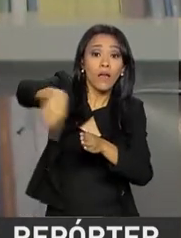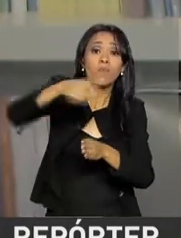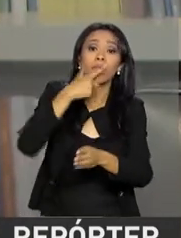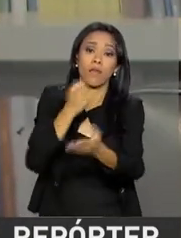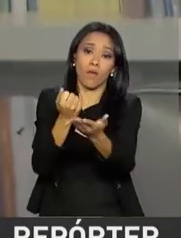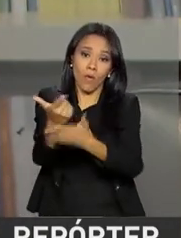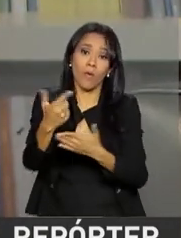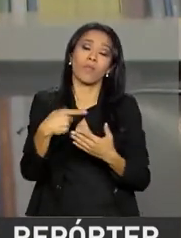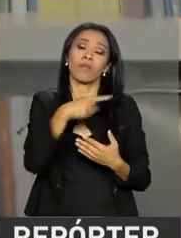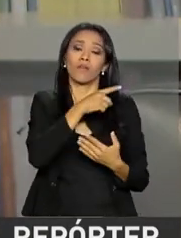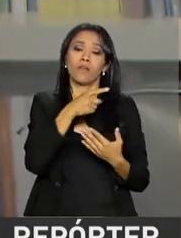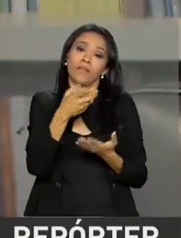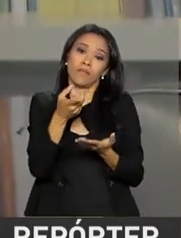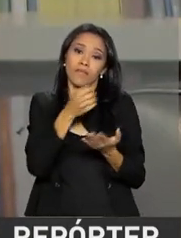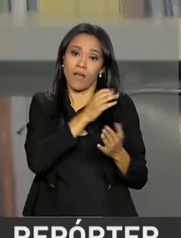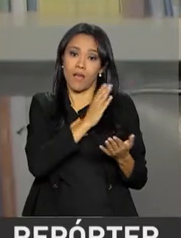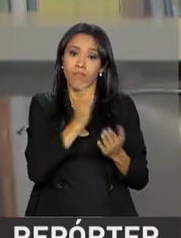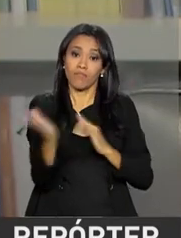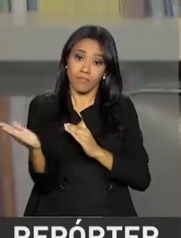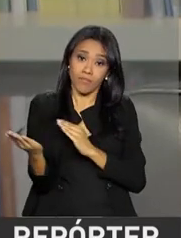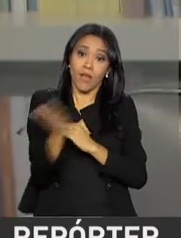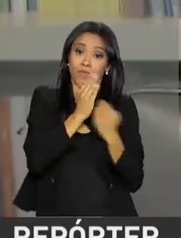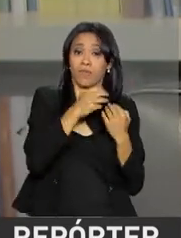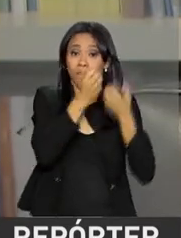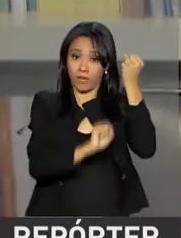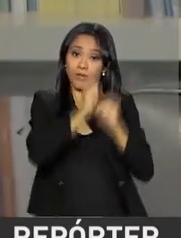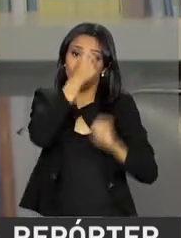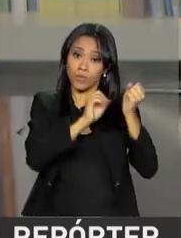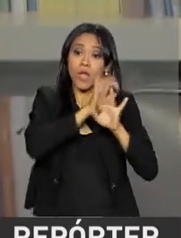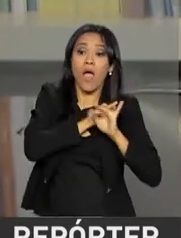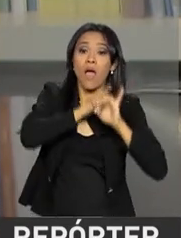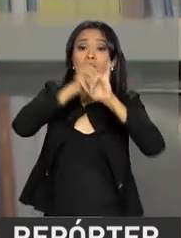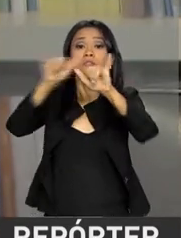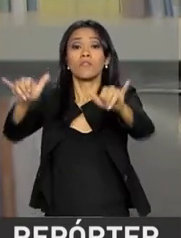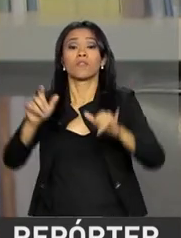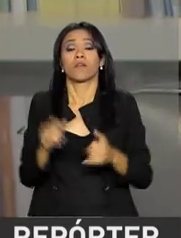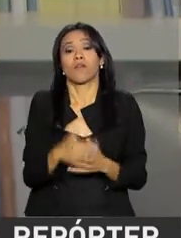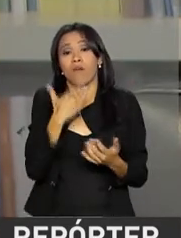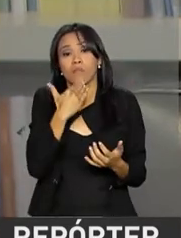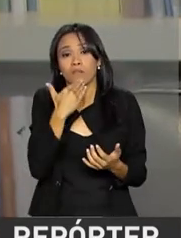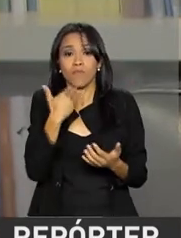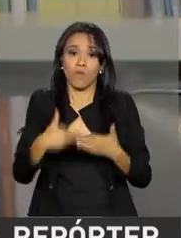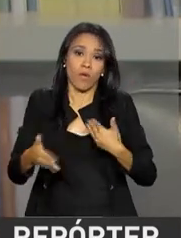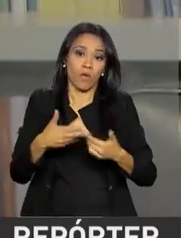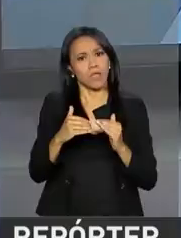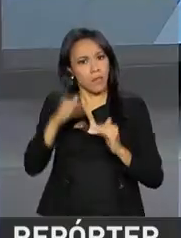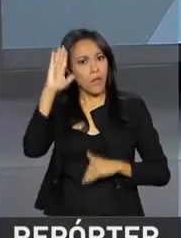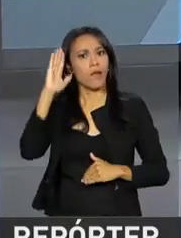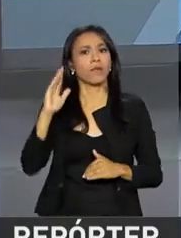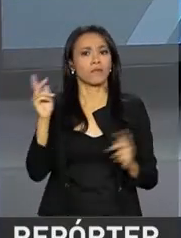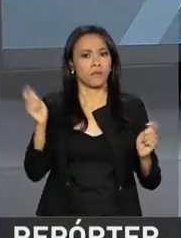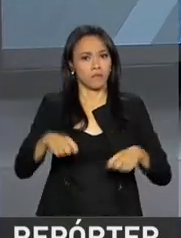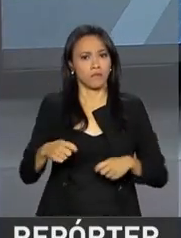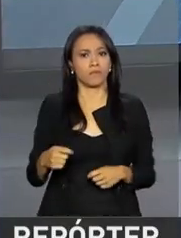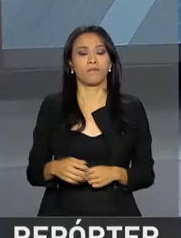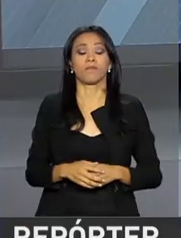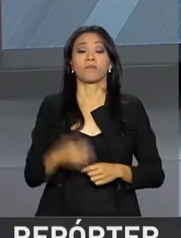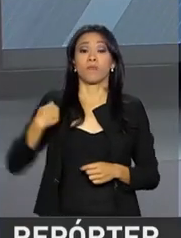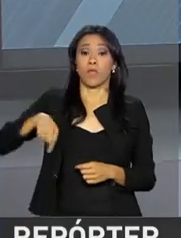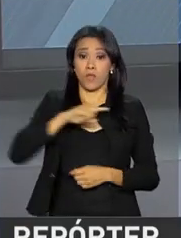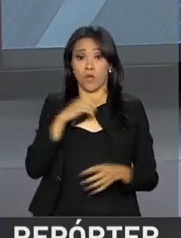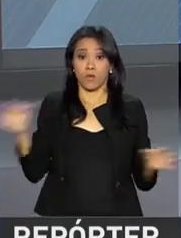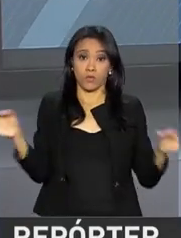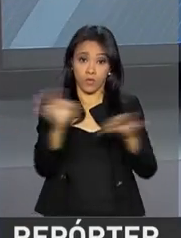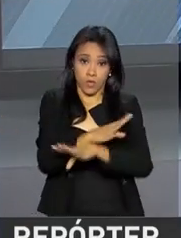proteger aí nessas relações existentes entre consumidor e fornecedor e nós ficamos